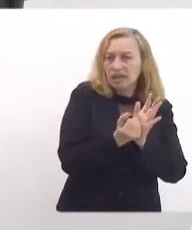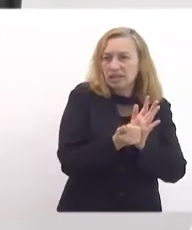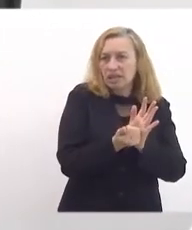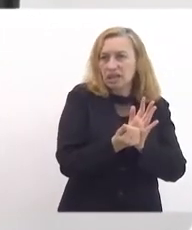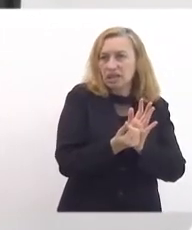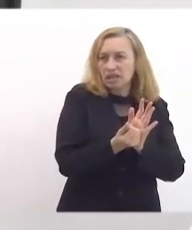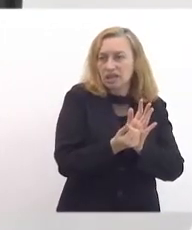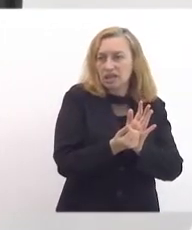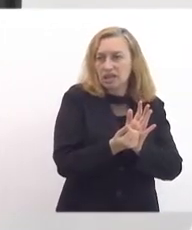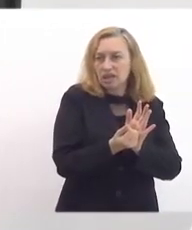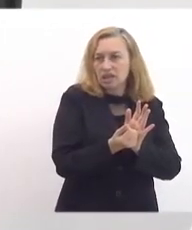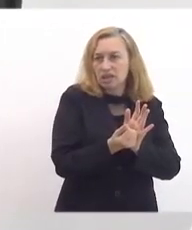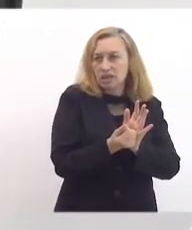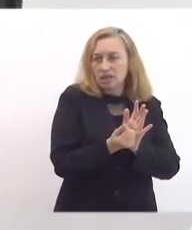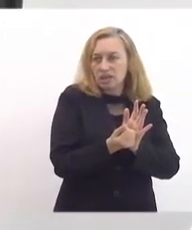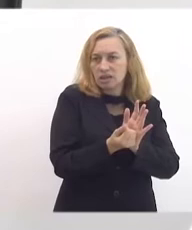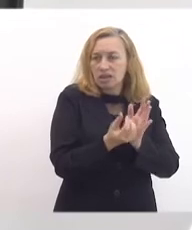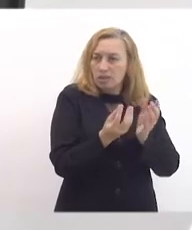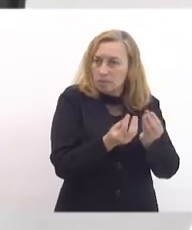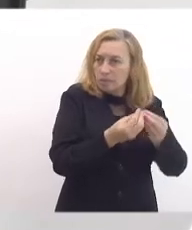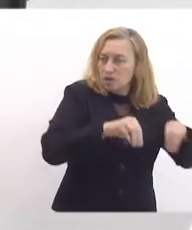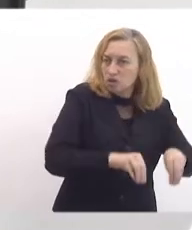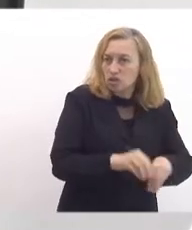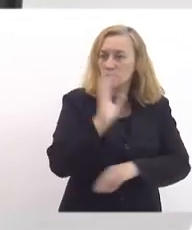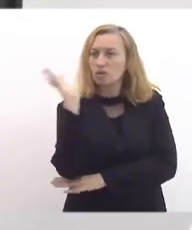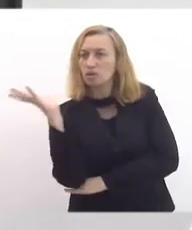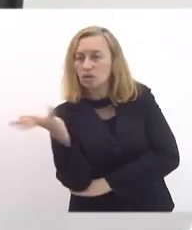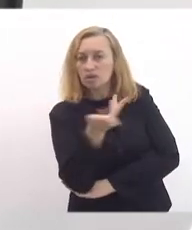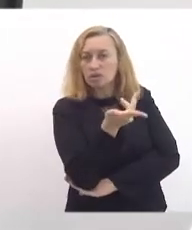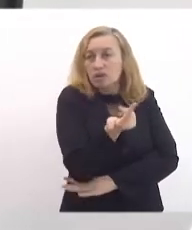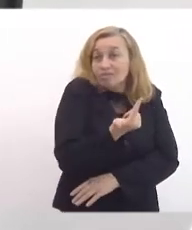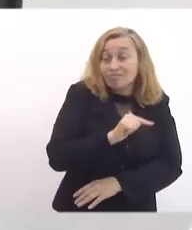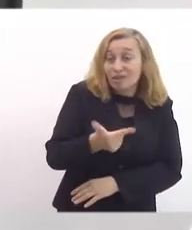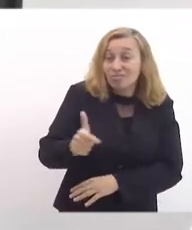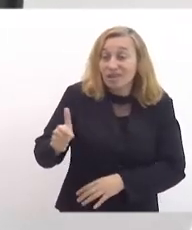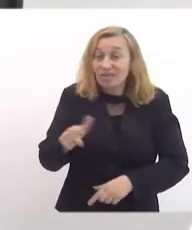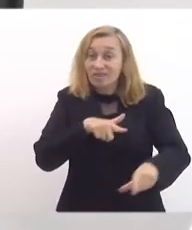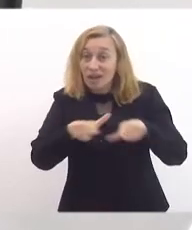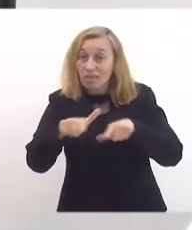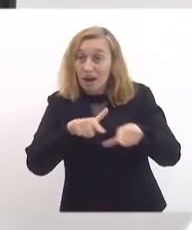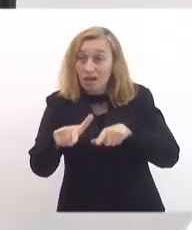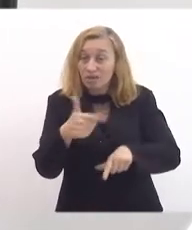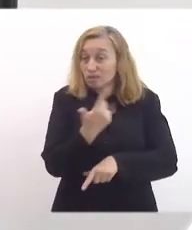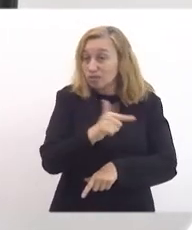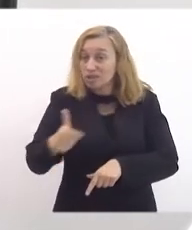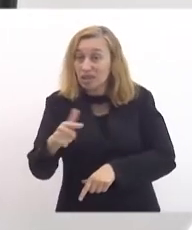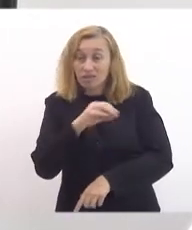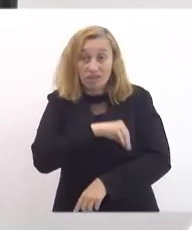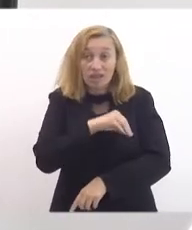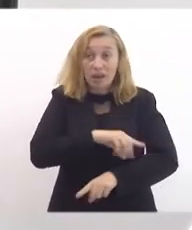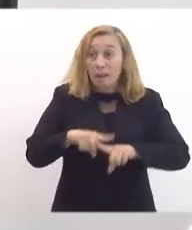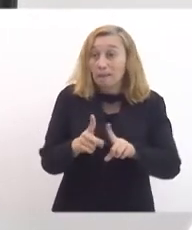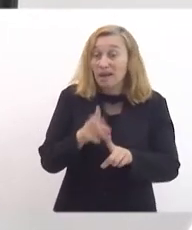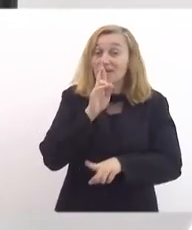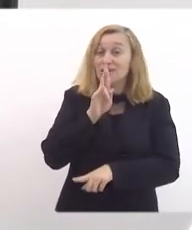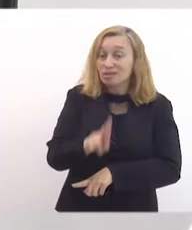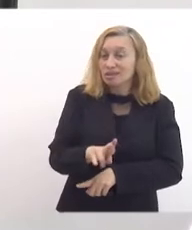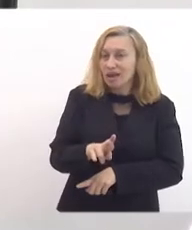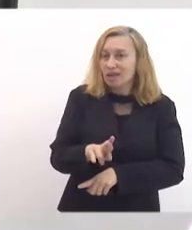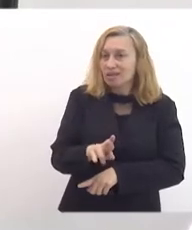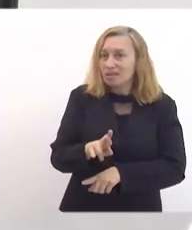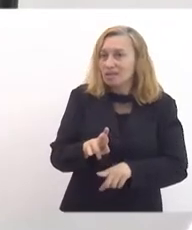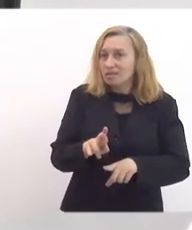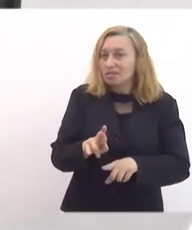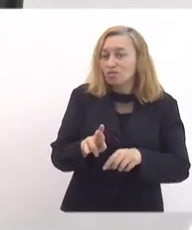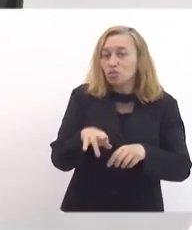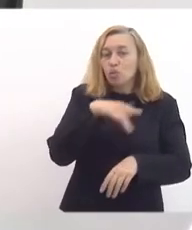negativamente o meio ambiente não gerei emprego e não gerei renda mas apresentou o resultado mas nesse sentido